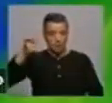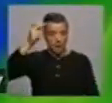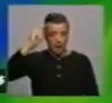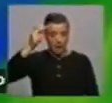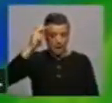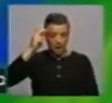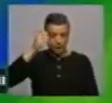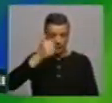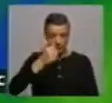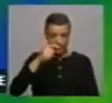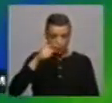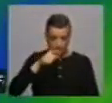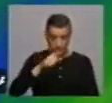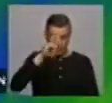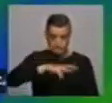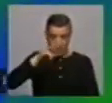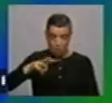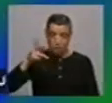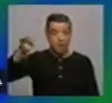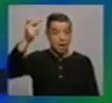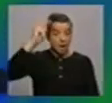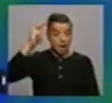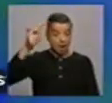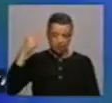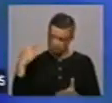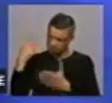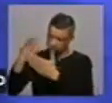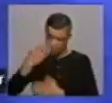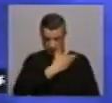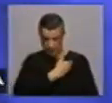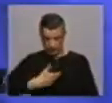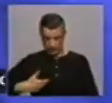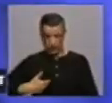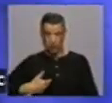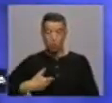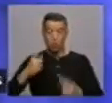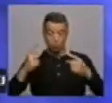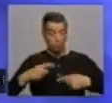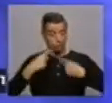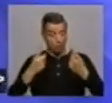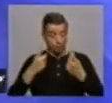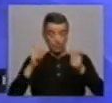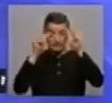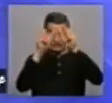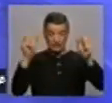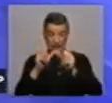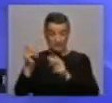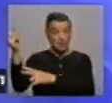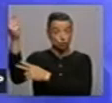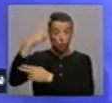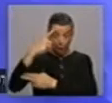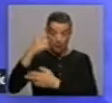cerca de 5 mil milhões de anos. Mais antigo do que o nosso próprio sistema solar. E que fugiu, ou que está a